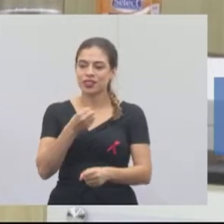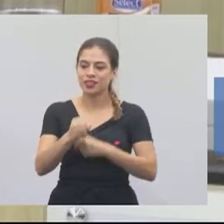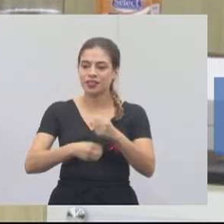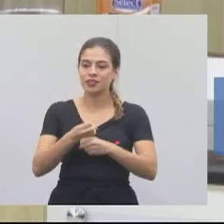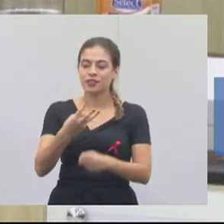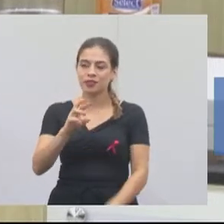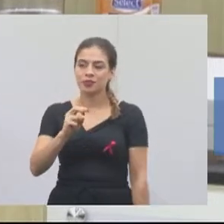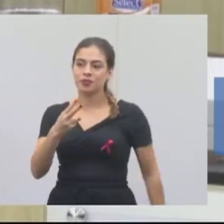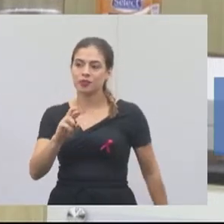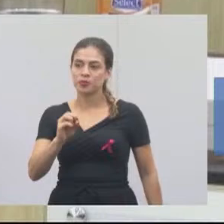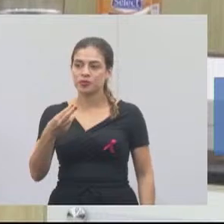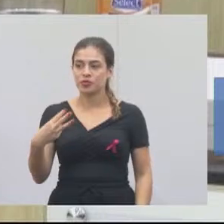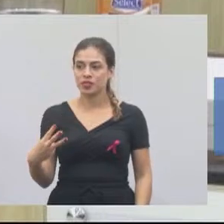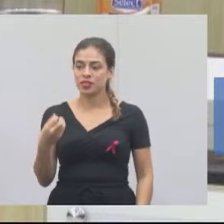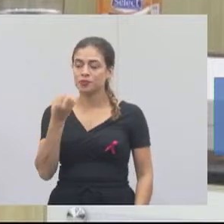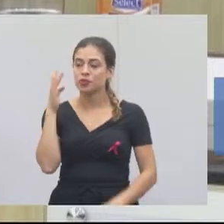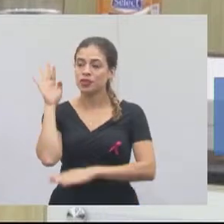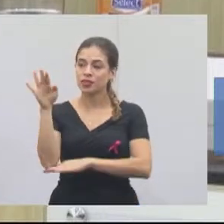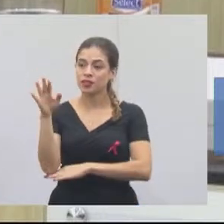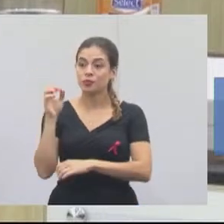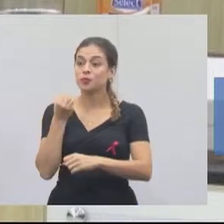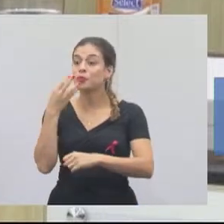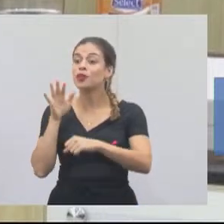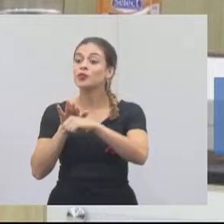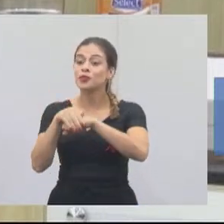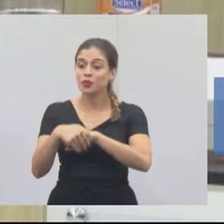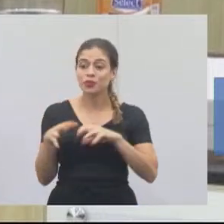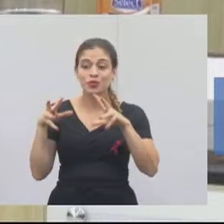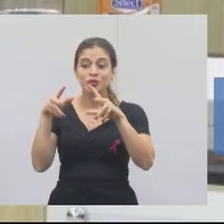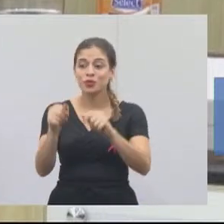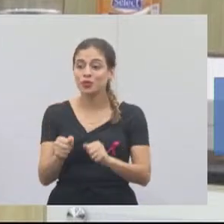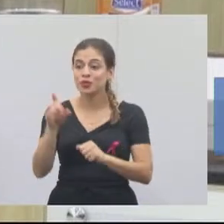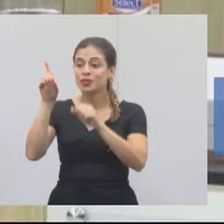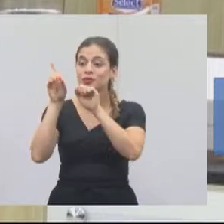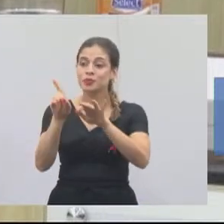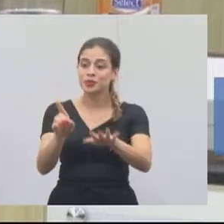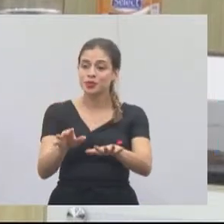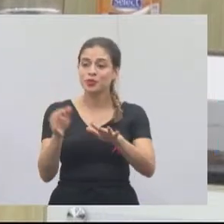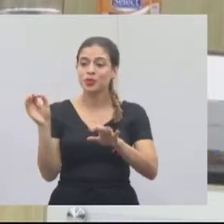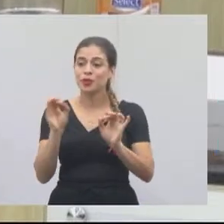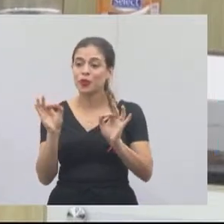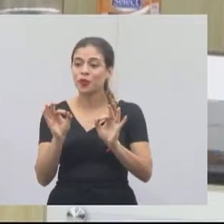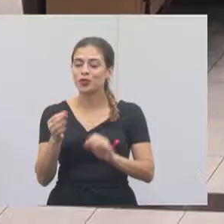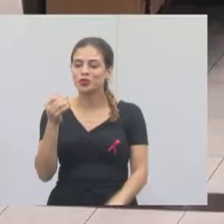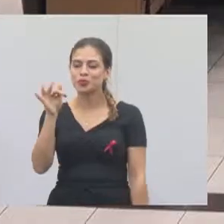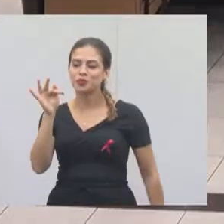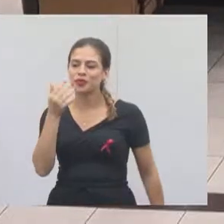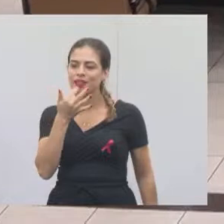2023. Boa tarde, boa noite a todos, Deus abençoe, ótimo feriado.